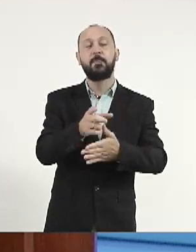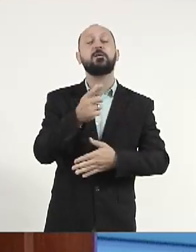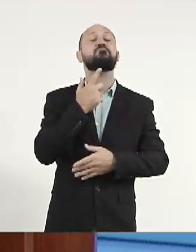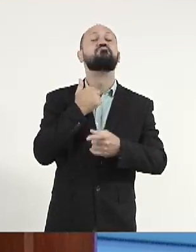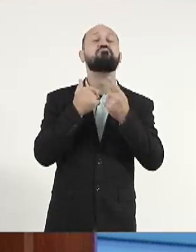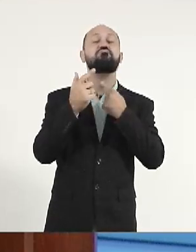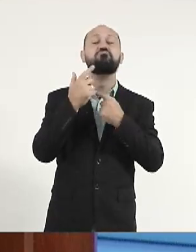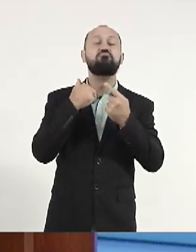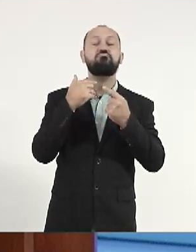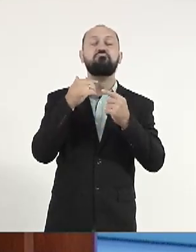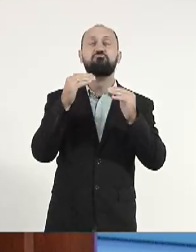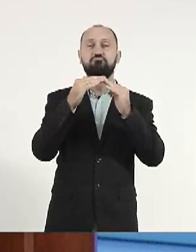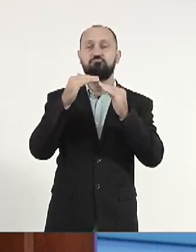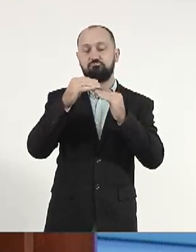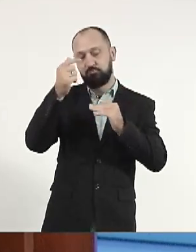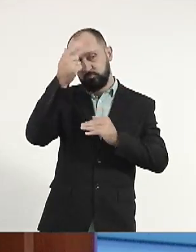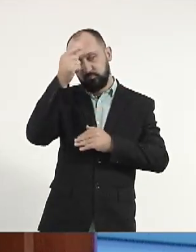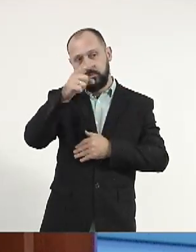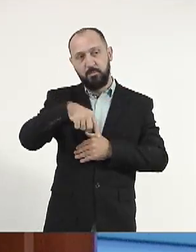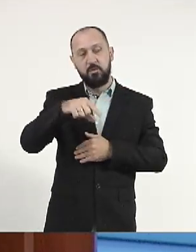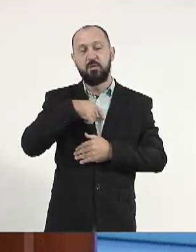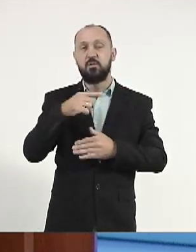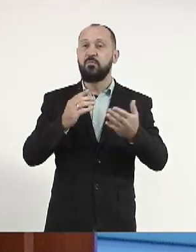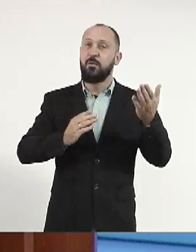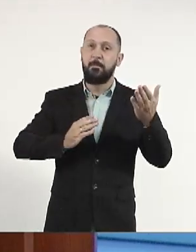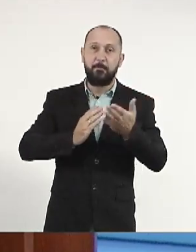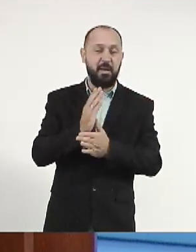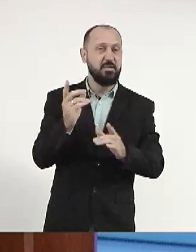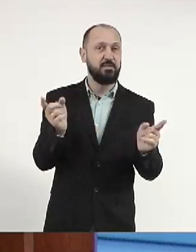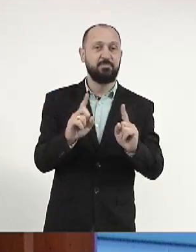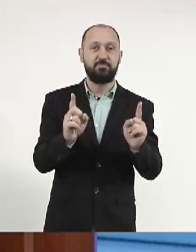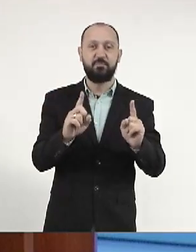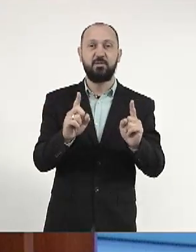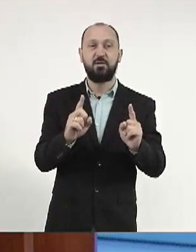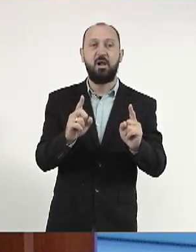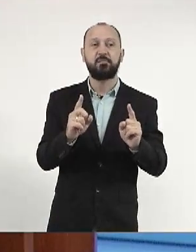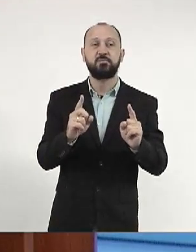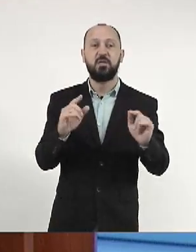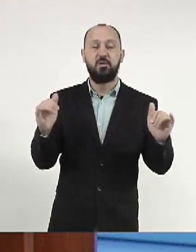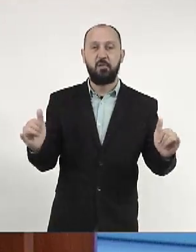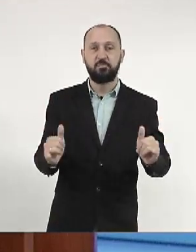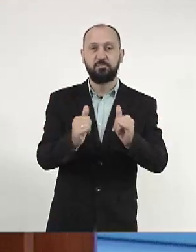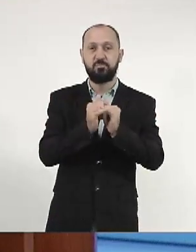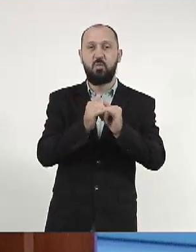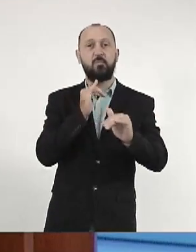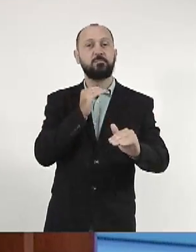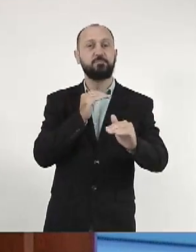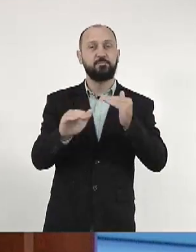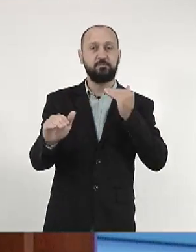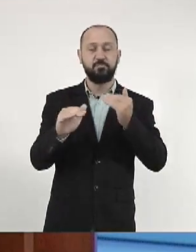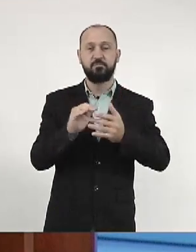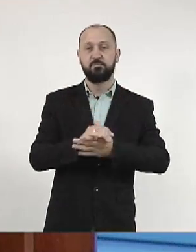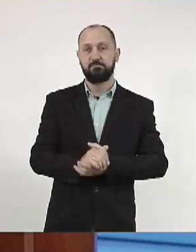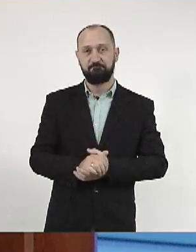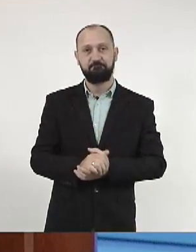senso, que a maioria não vai aprovar essa anistia que é inconstitucional,